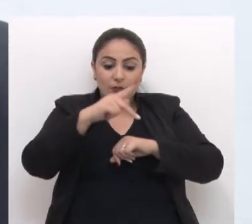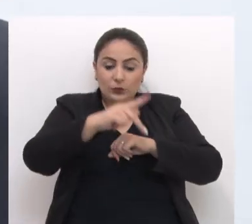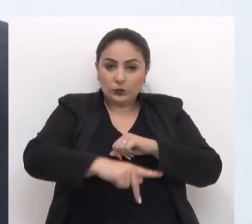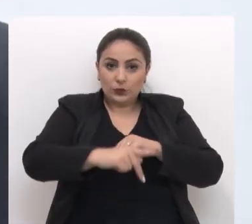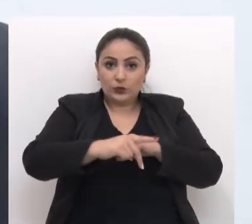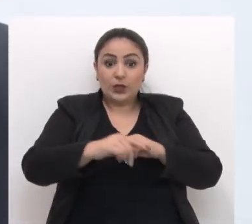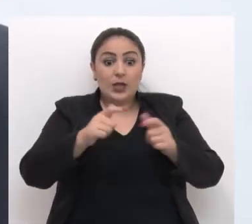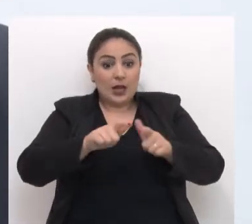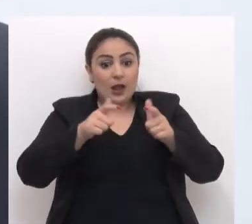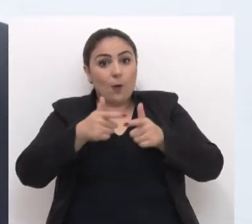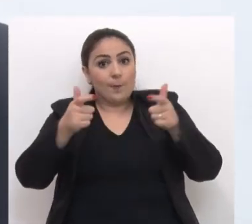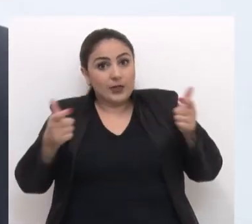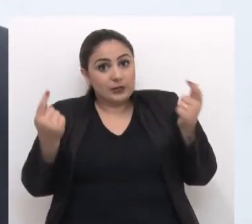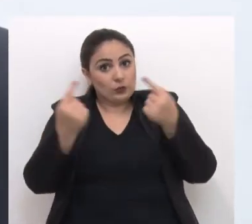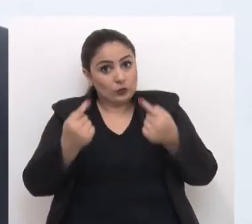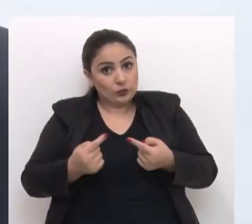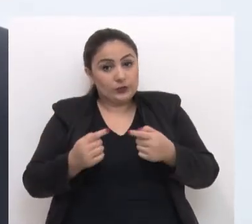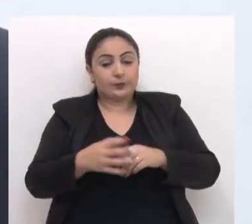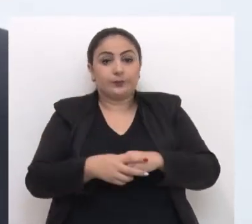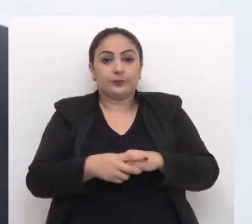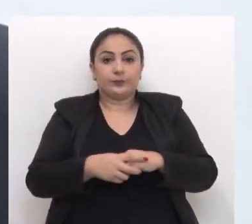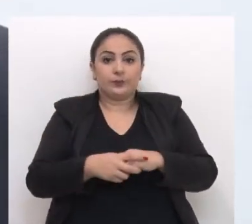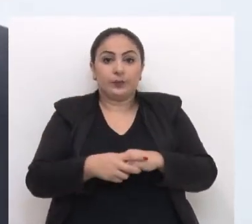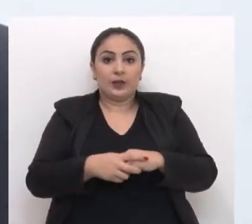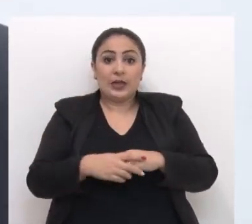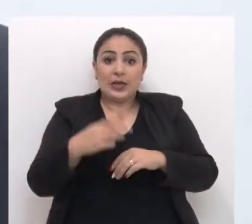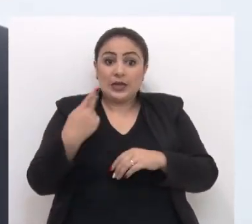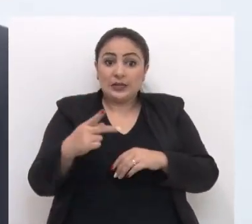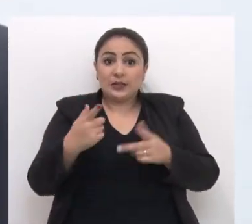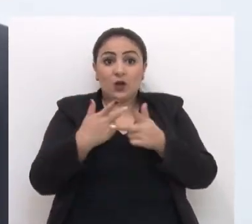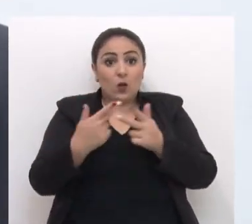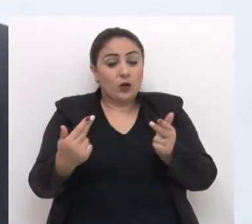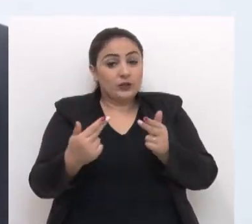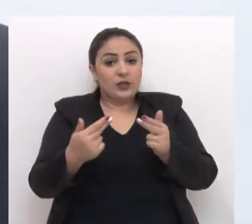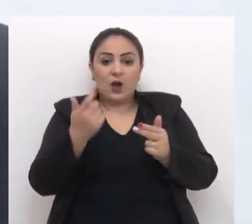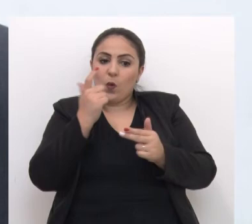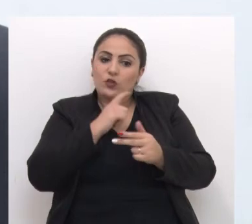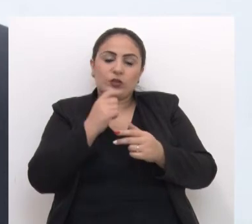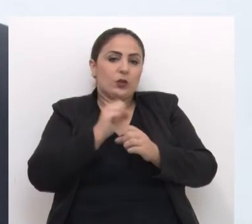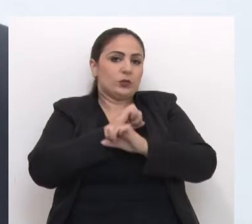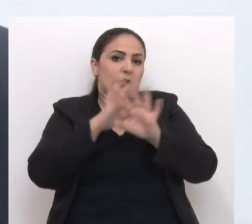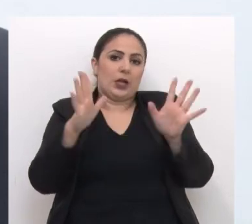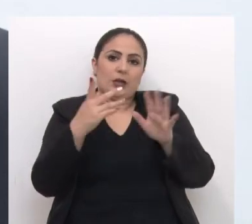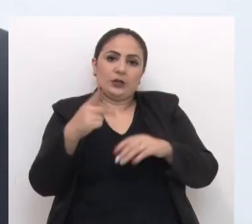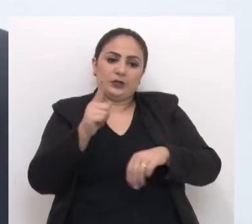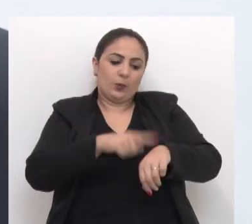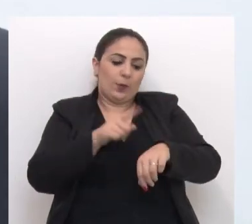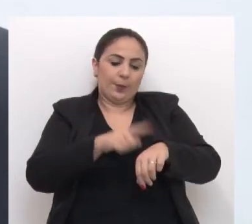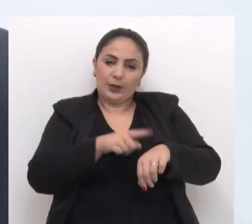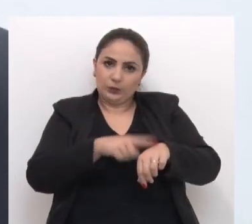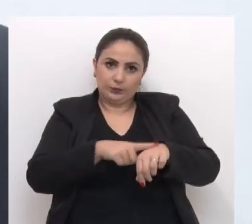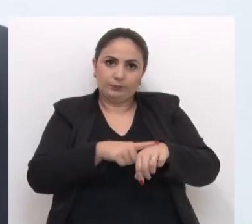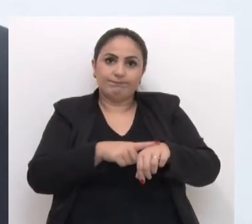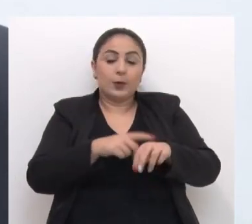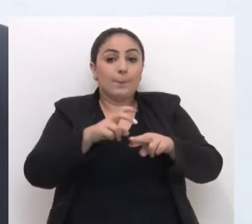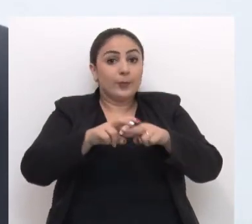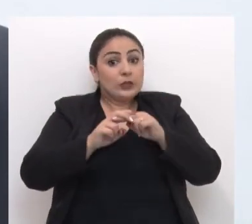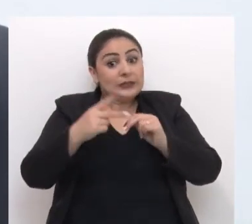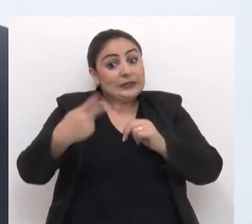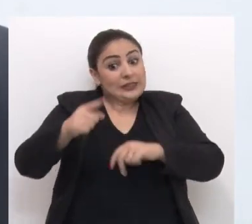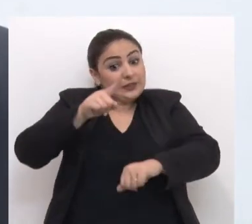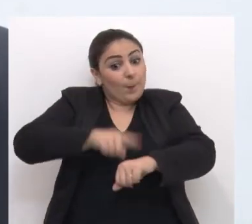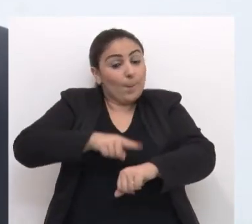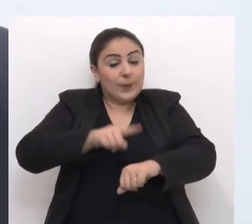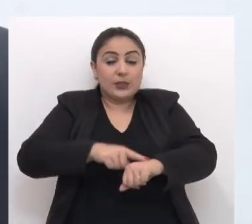então aumentar a sua estrutura? Então, esses pontos não estão muito bem claros nessa medida provisória, por isso que